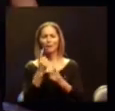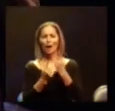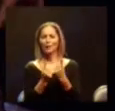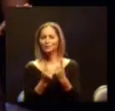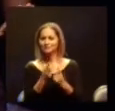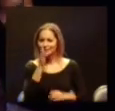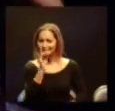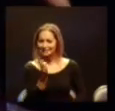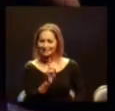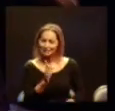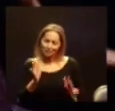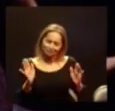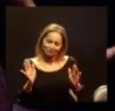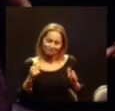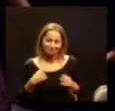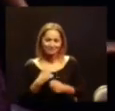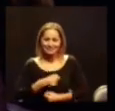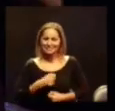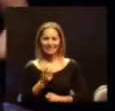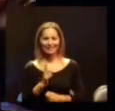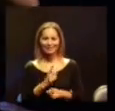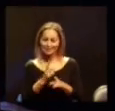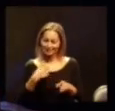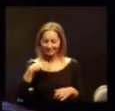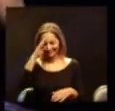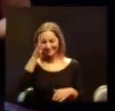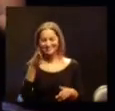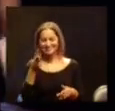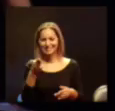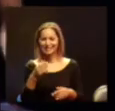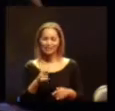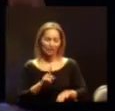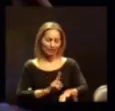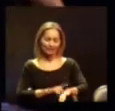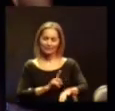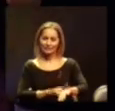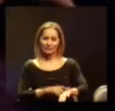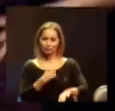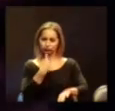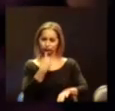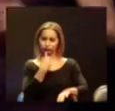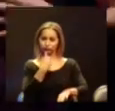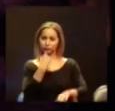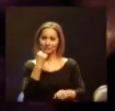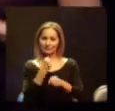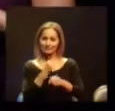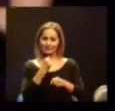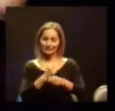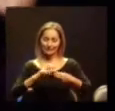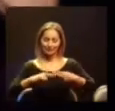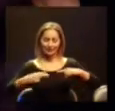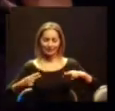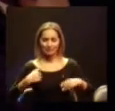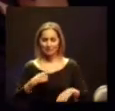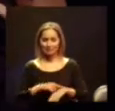não praticar, nós não levamos a mal, que nós sabemos que está a tempo inteiro com as mãos no município, portanto não